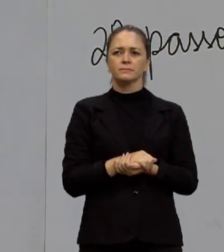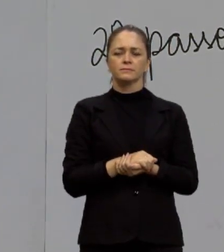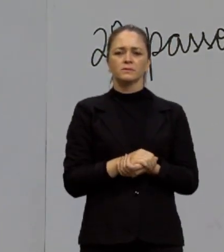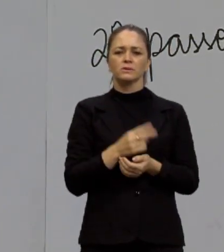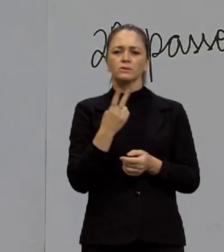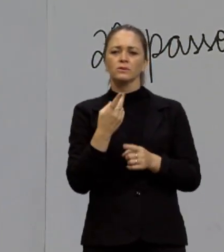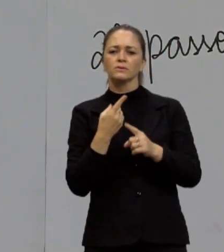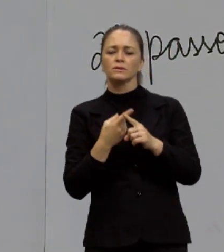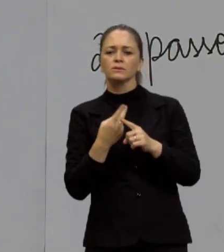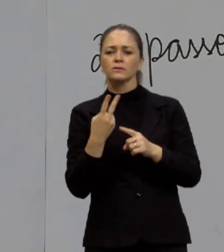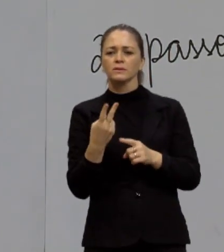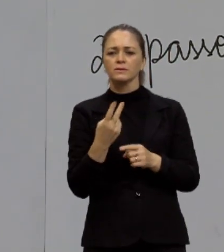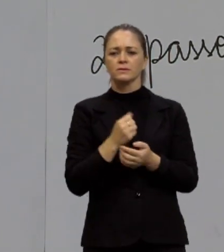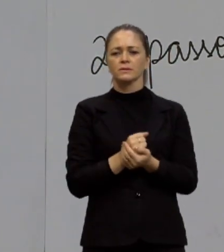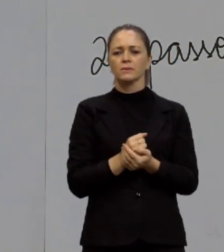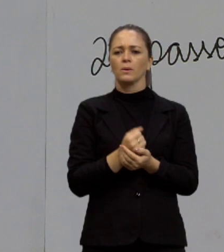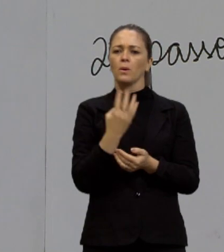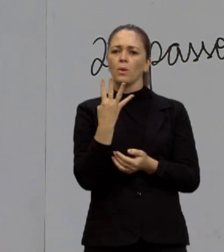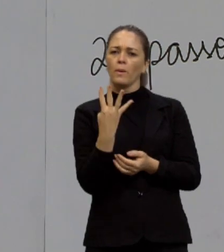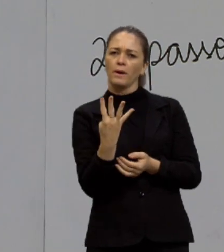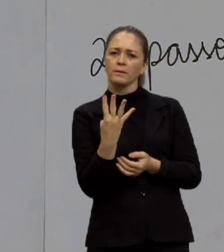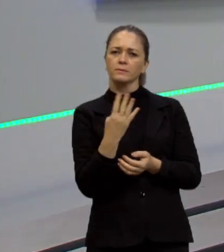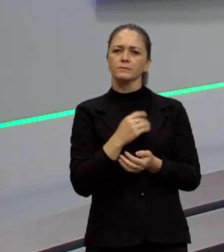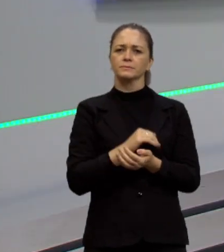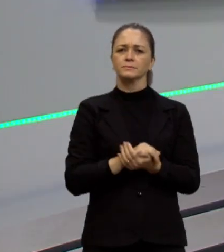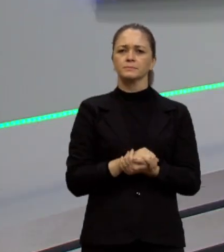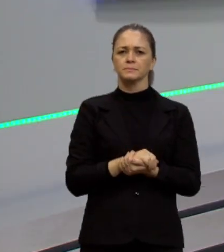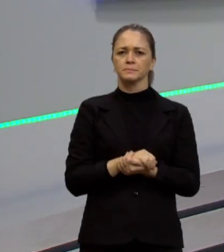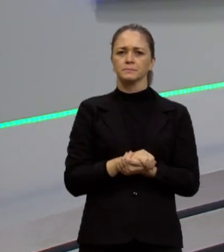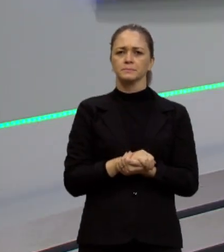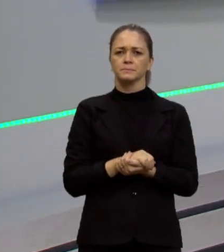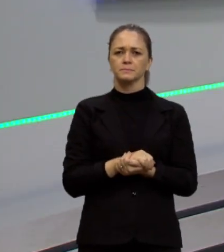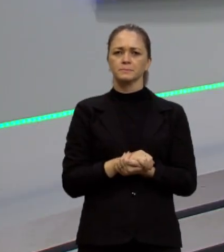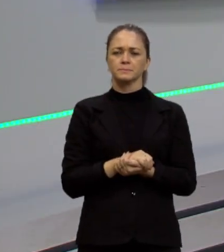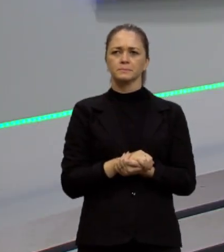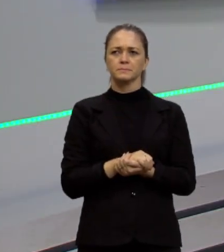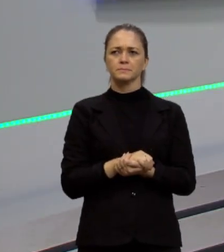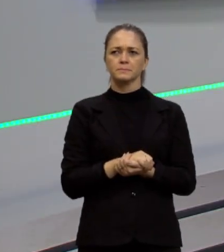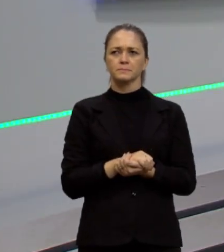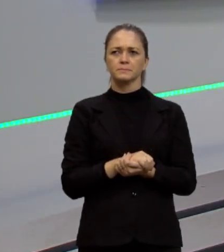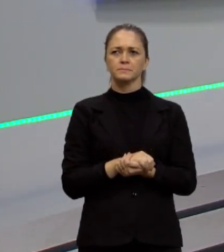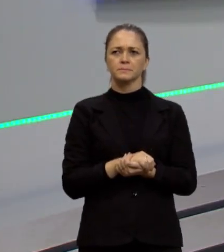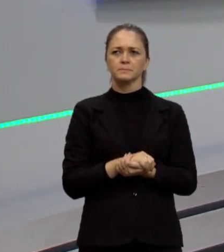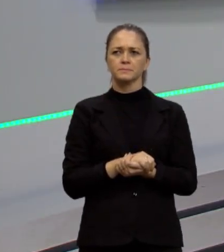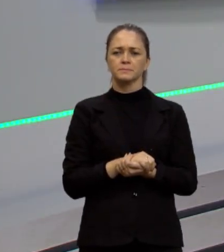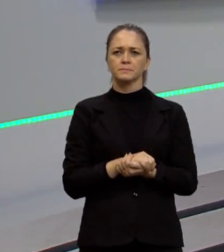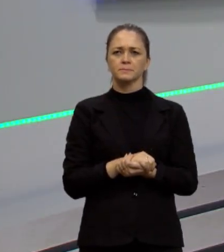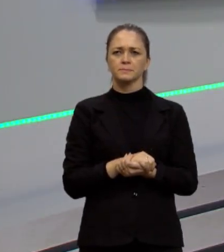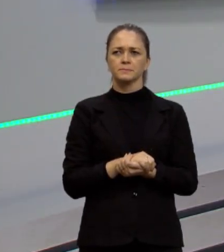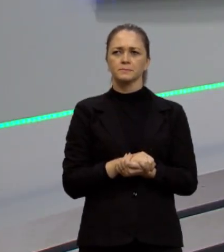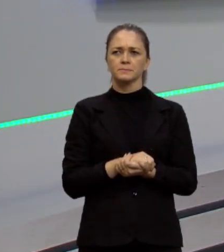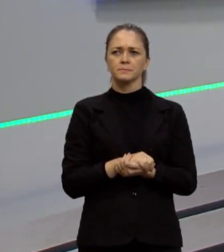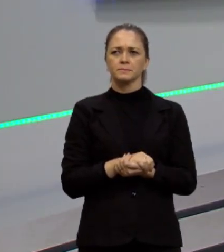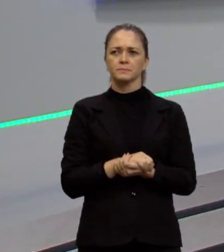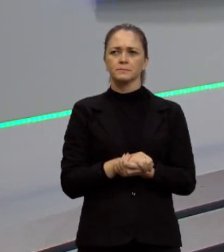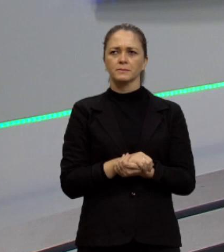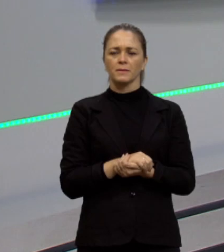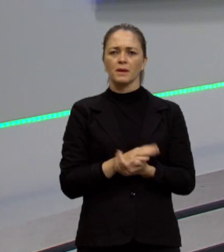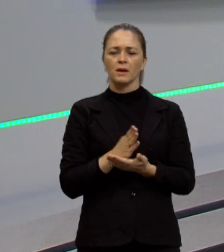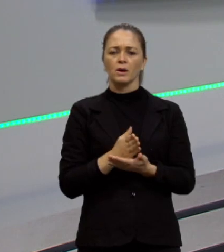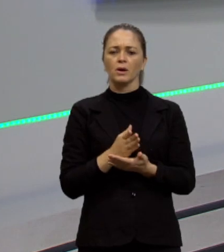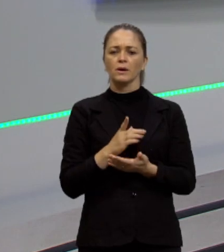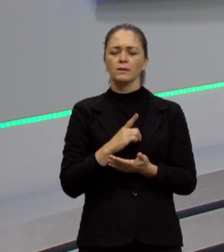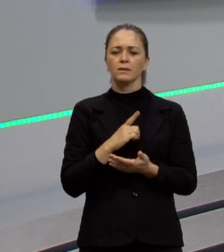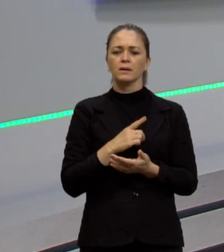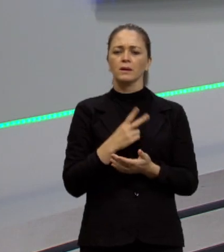2 vezes 2, 4. E aí nós vamos, então, desse ponto,